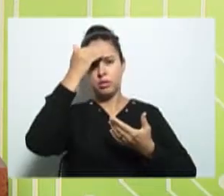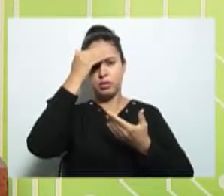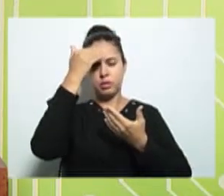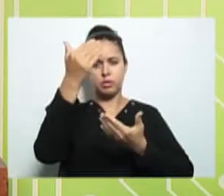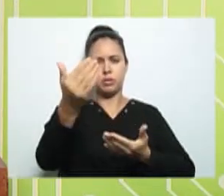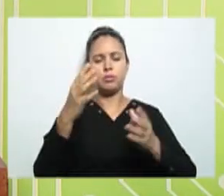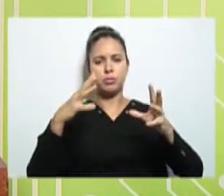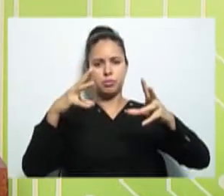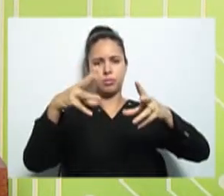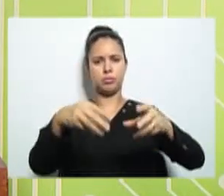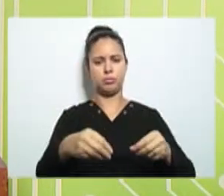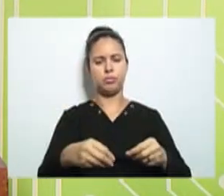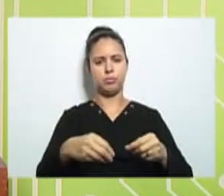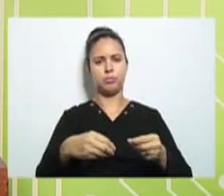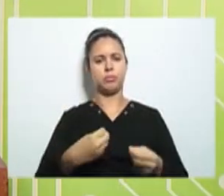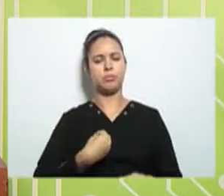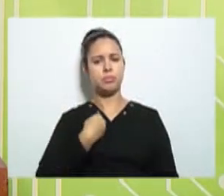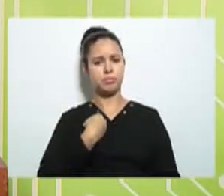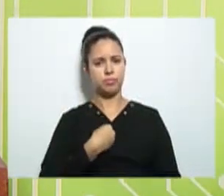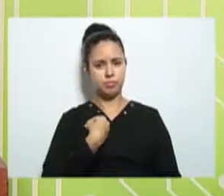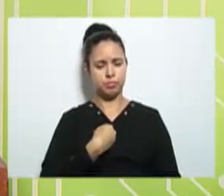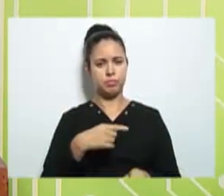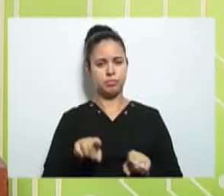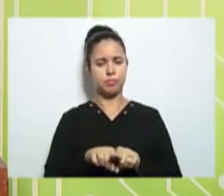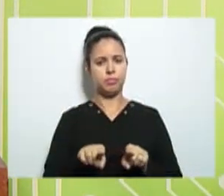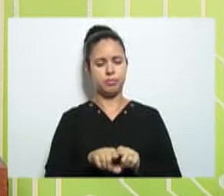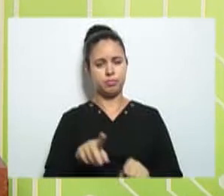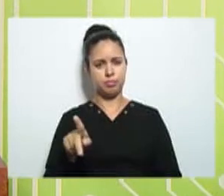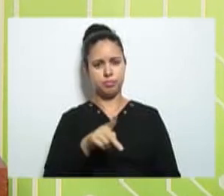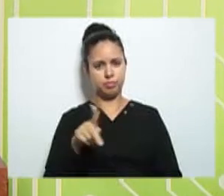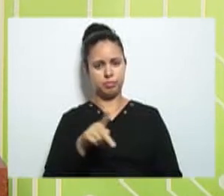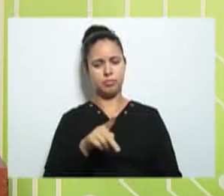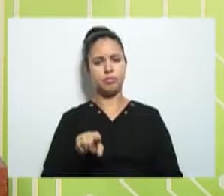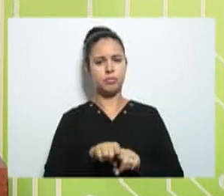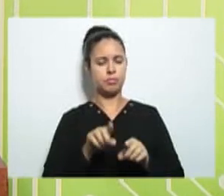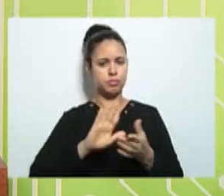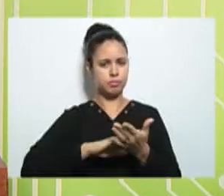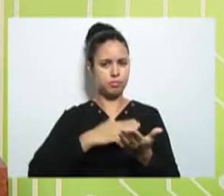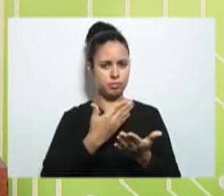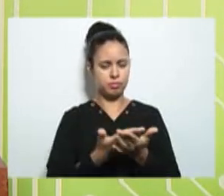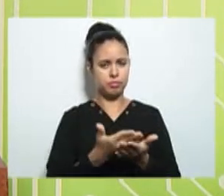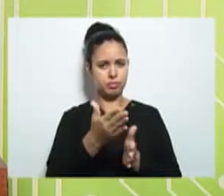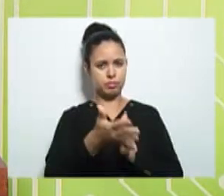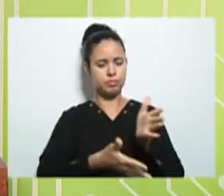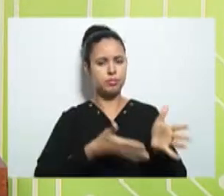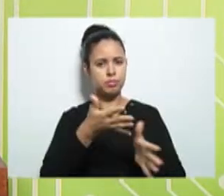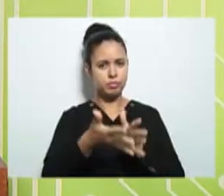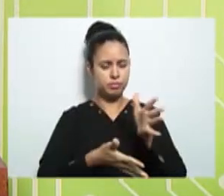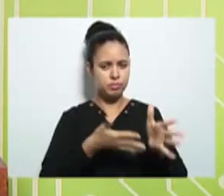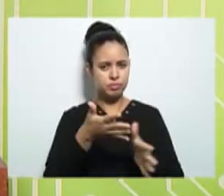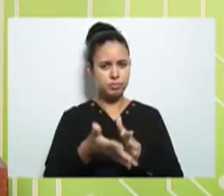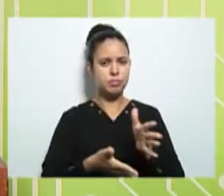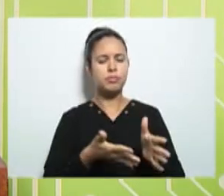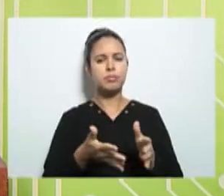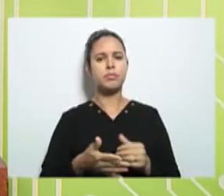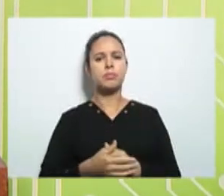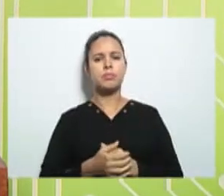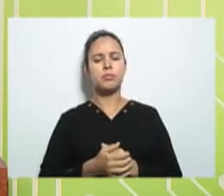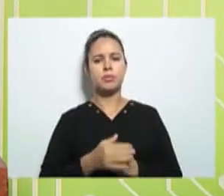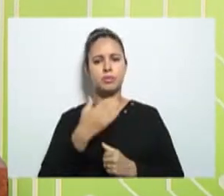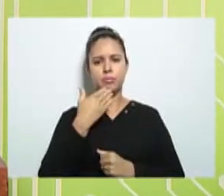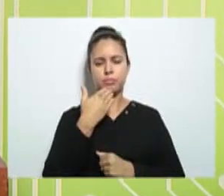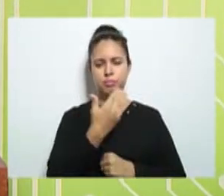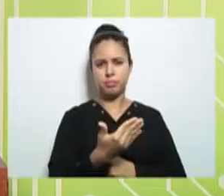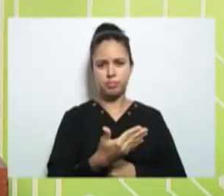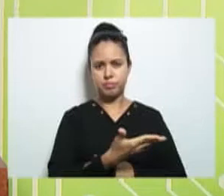a presença de todos vocês, tá? A presença da professora Juliana, a presença da nossa intérprete de Libras aqui também. E pedir para que